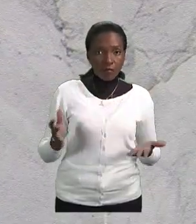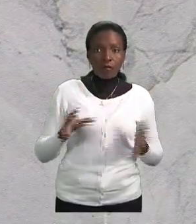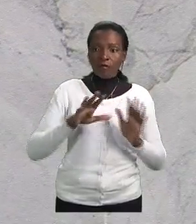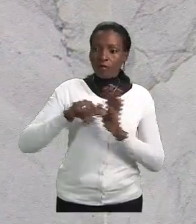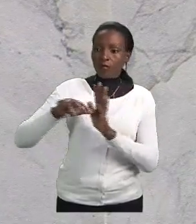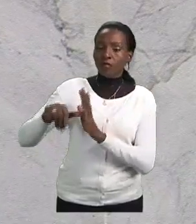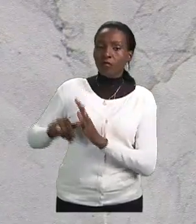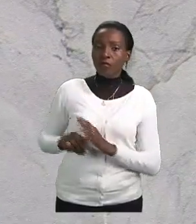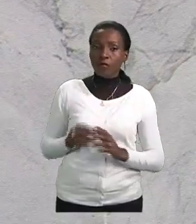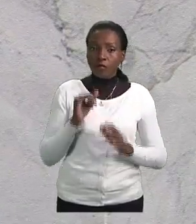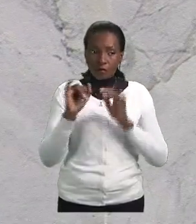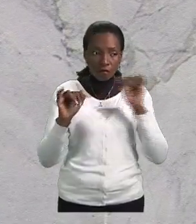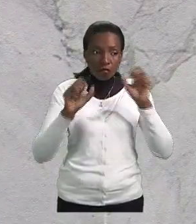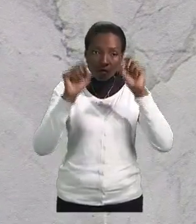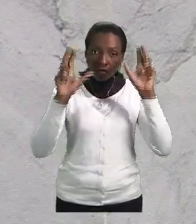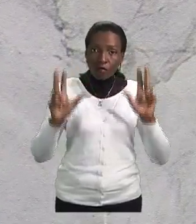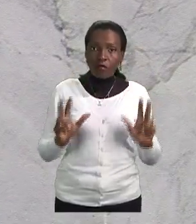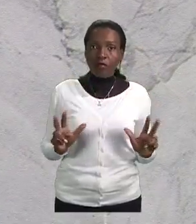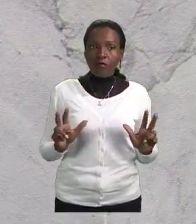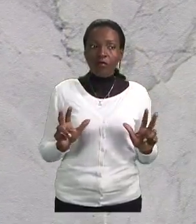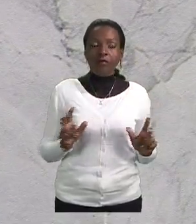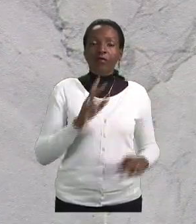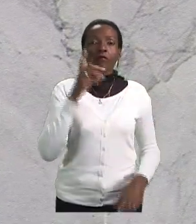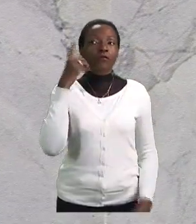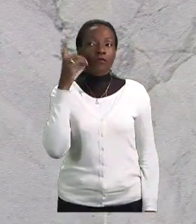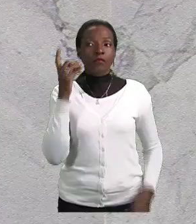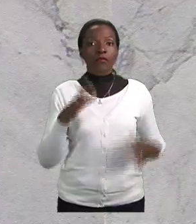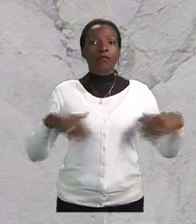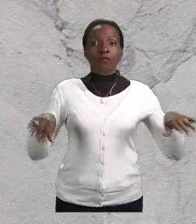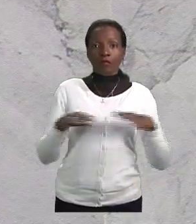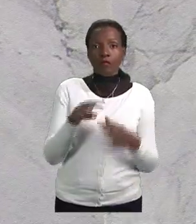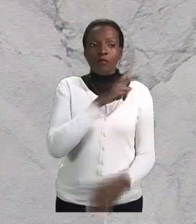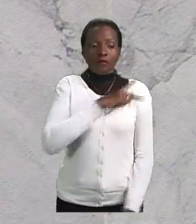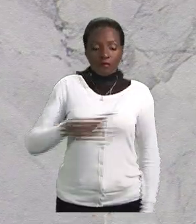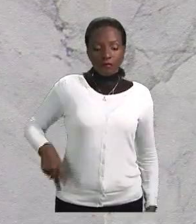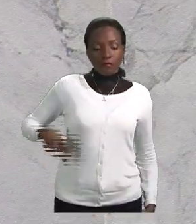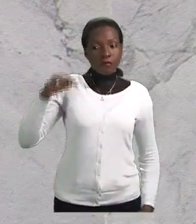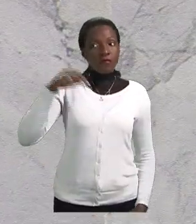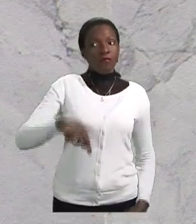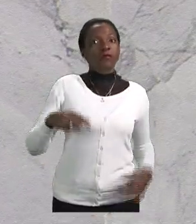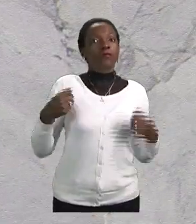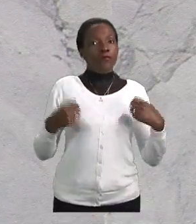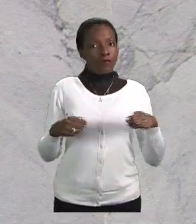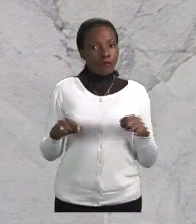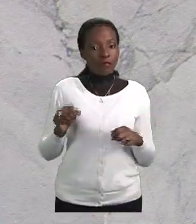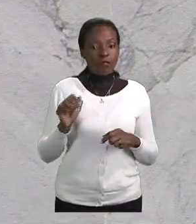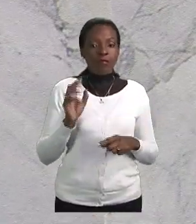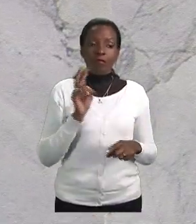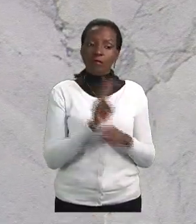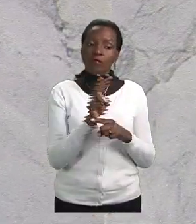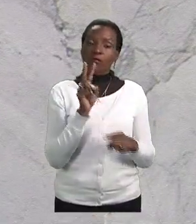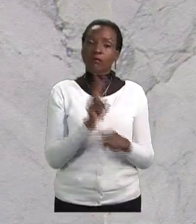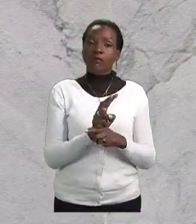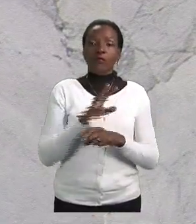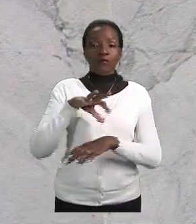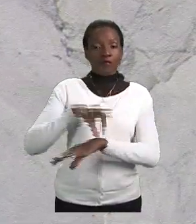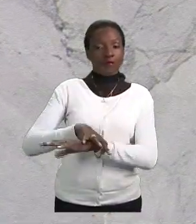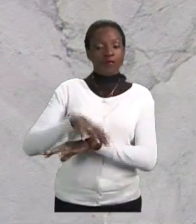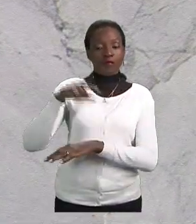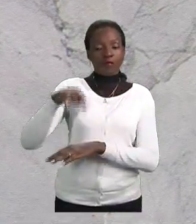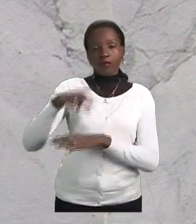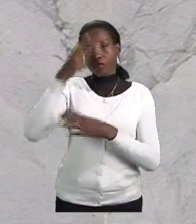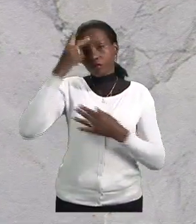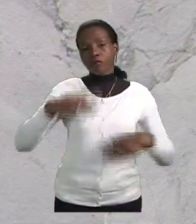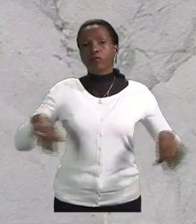dessa casa e nós temos que melhorar as condições de segurança para os funcionários para todos que usam essa casa em